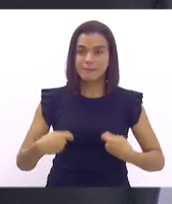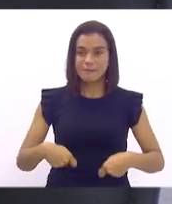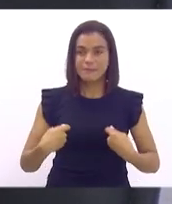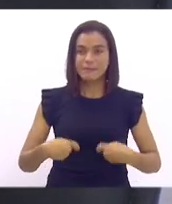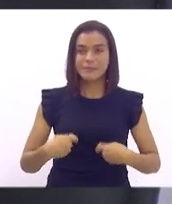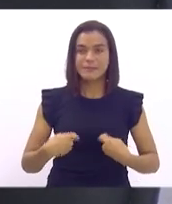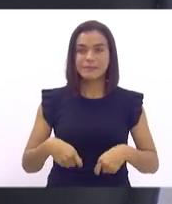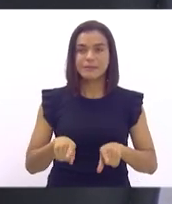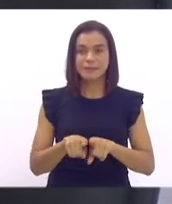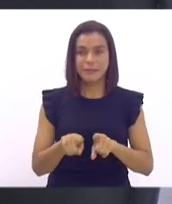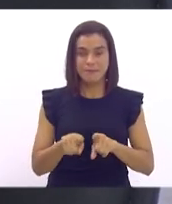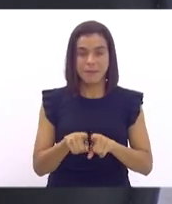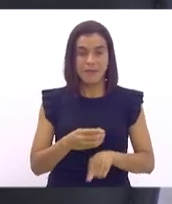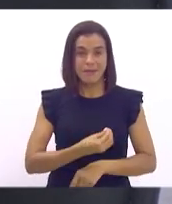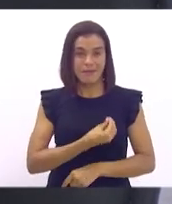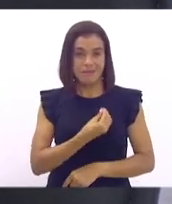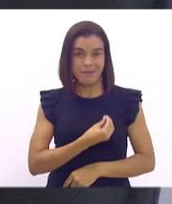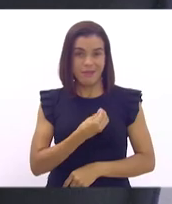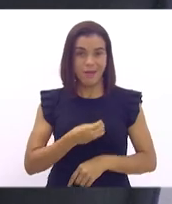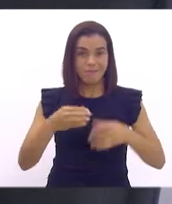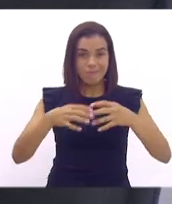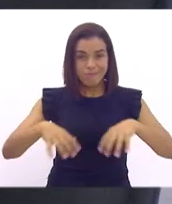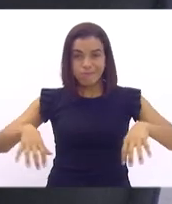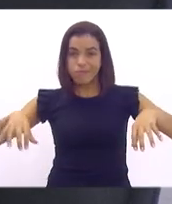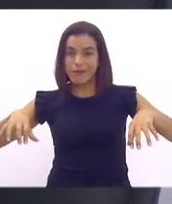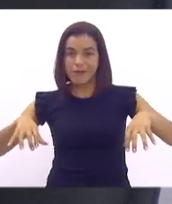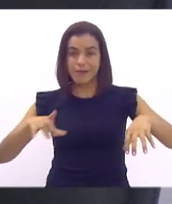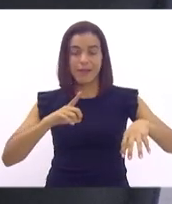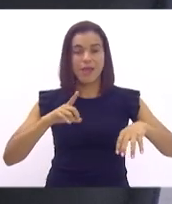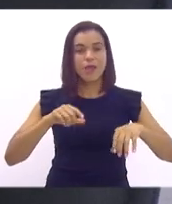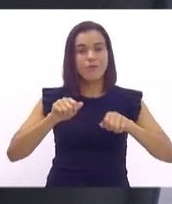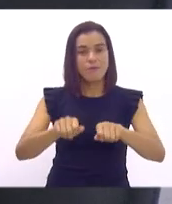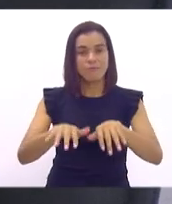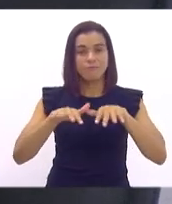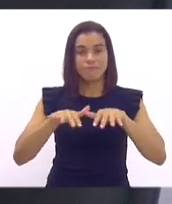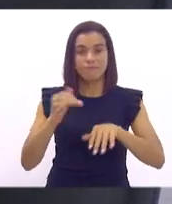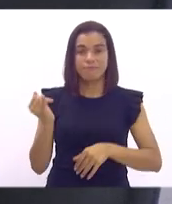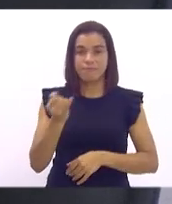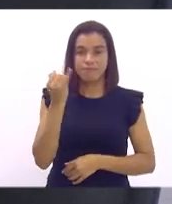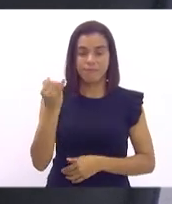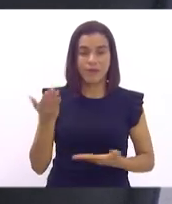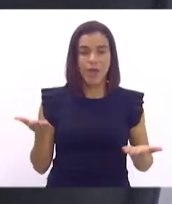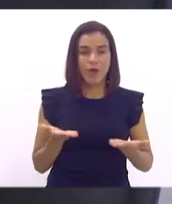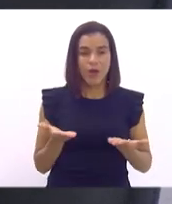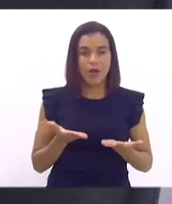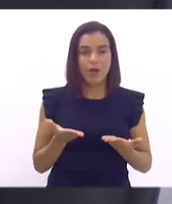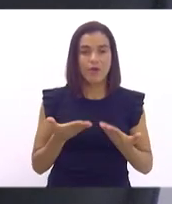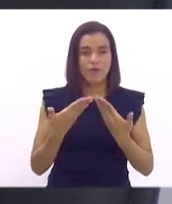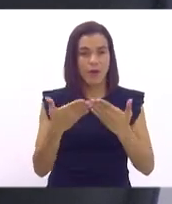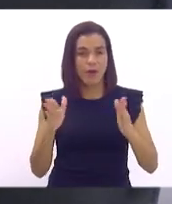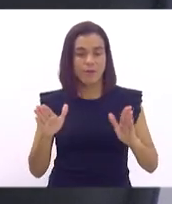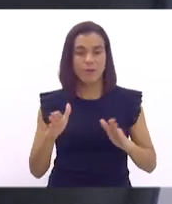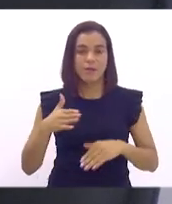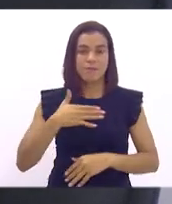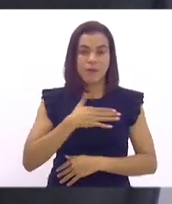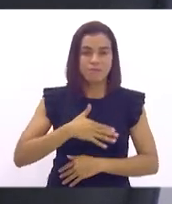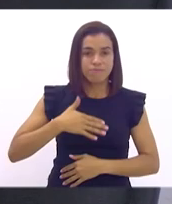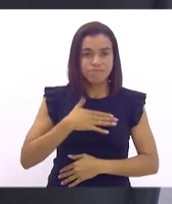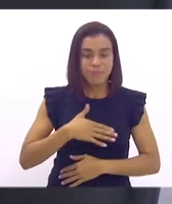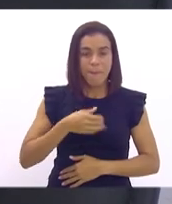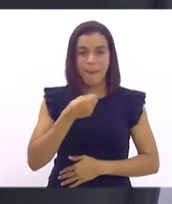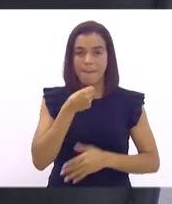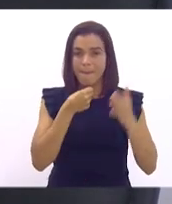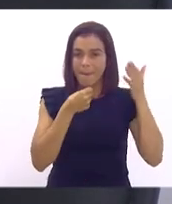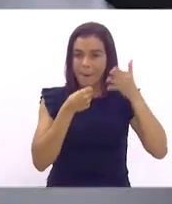precisar também estar lá, porque hoje tem uma audiência importante. Então, eu vou abrir para ela fazer uma saudação e, em seguida, vou passar para a